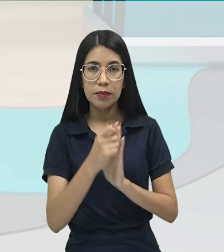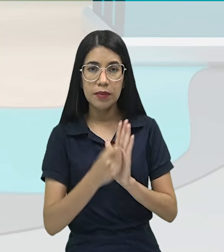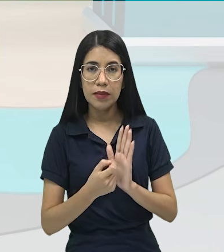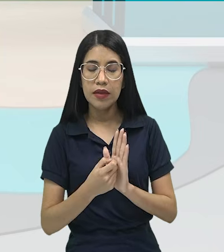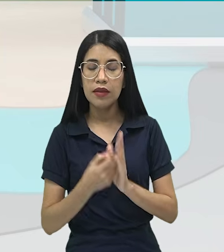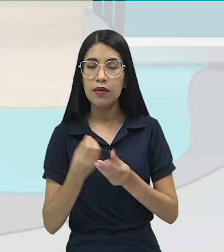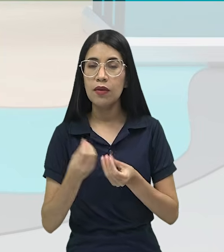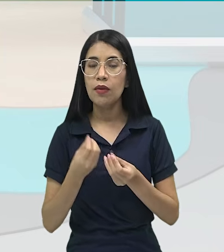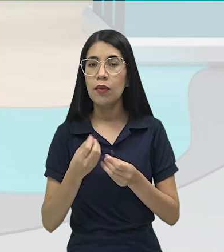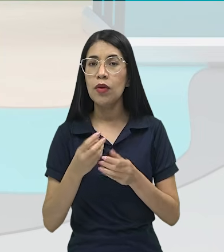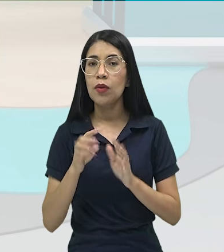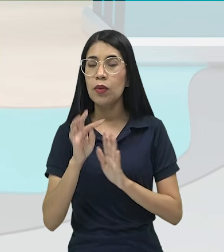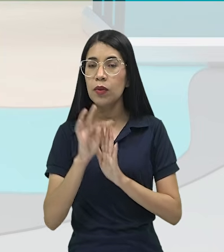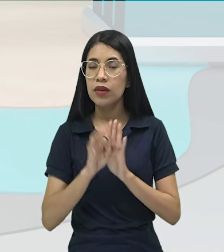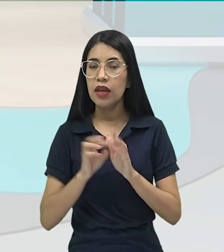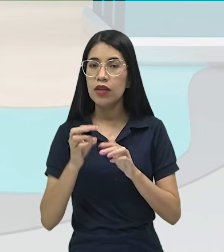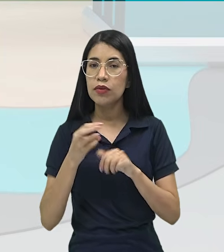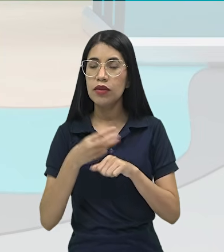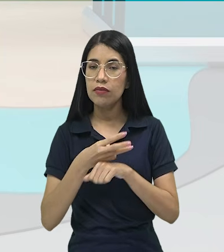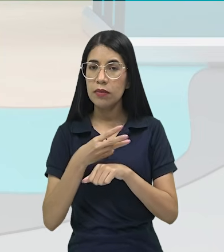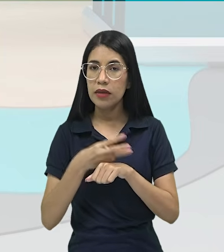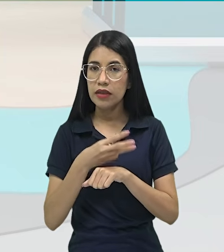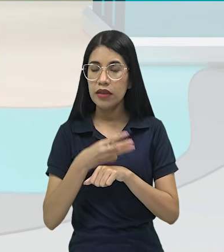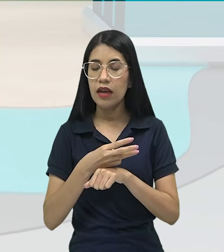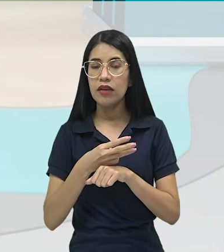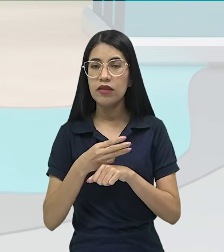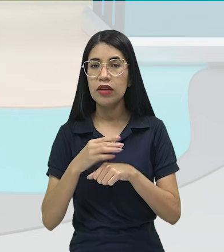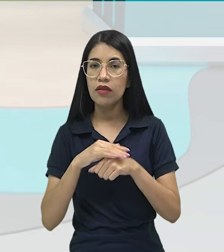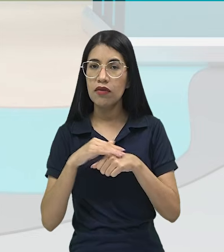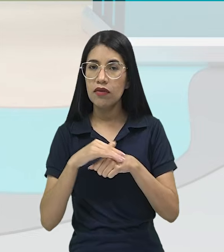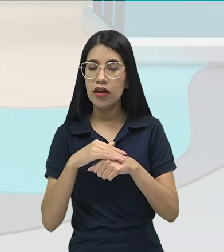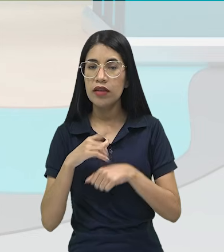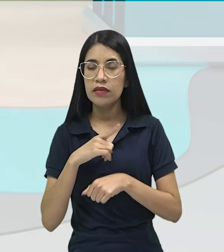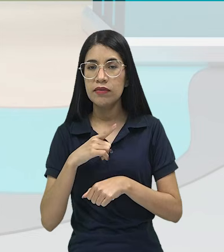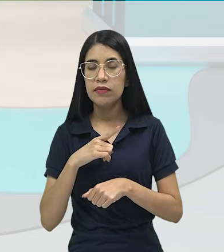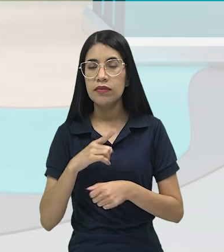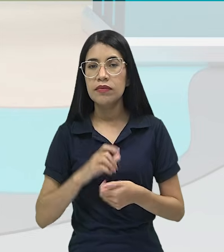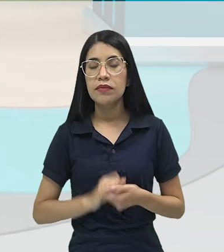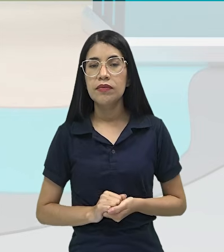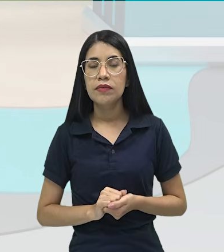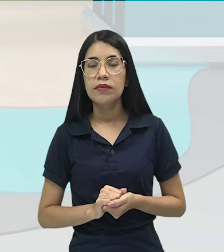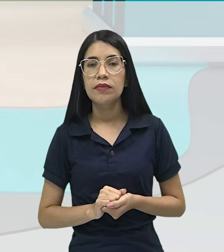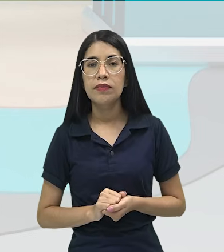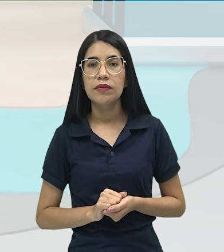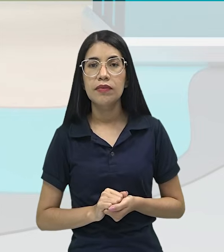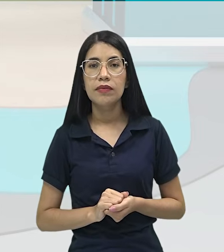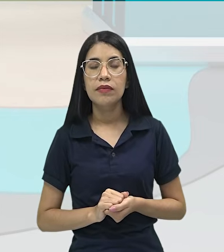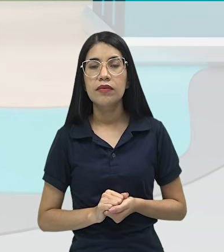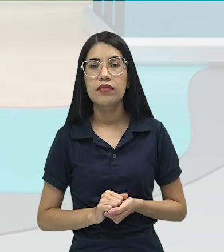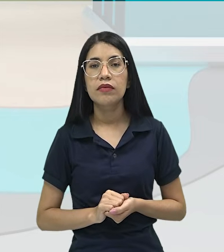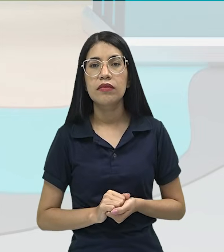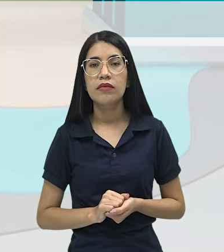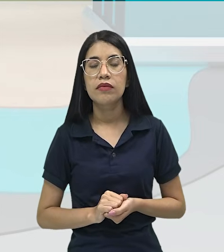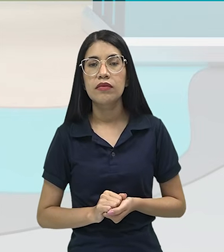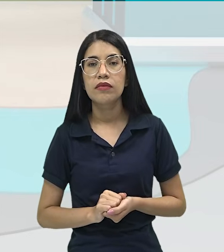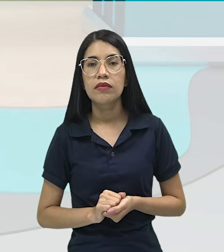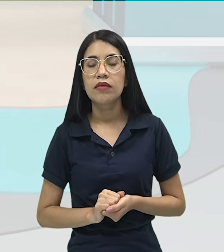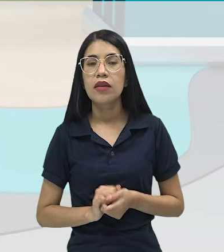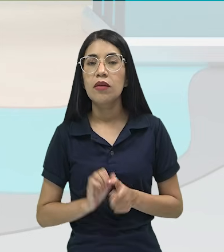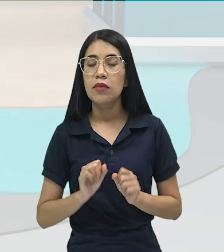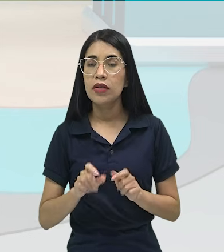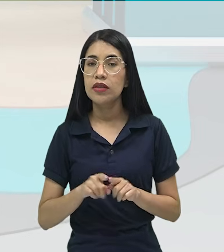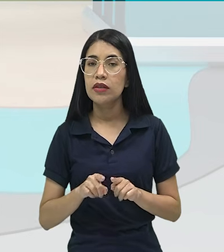dessas mensagens, dessas conversas, né, que as pessoas têm, né, pelo WhatsApp,